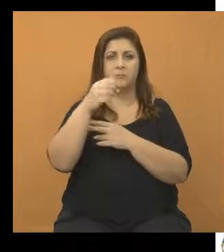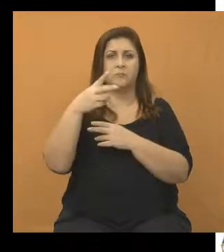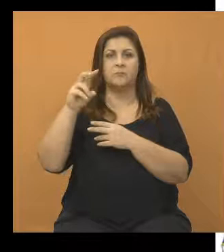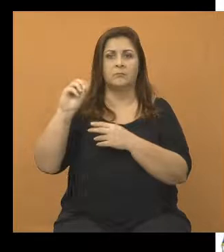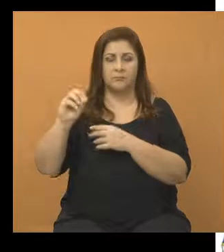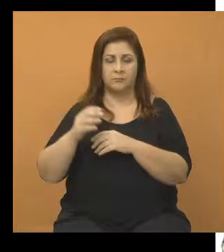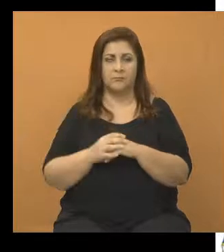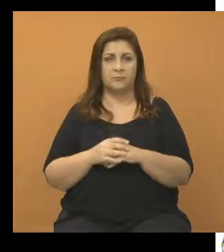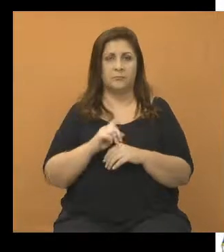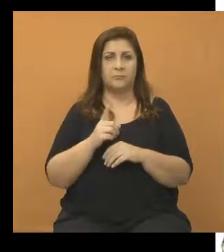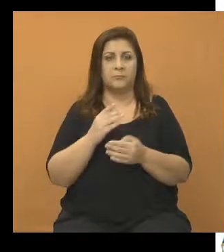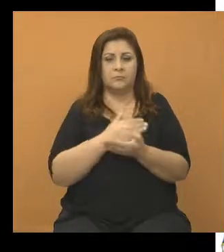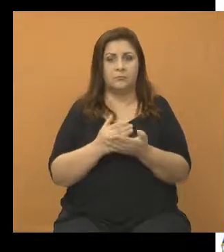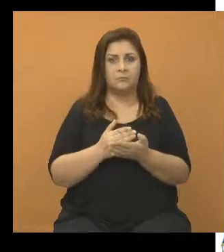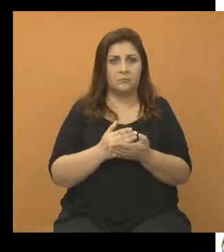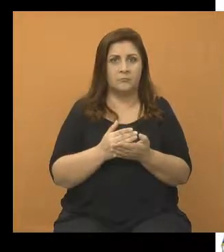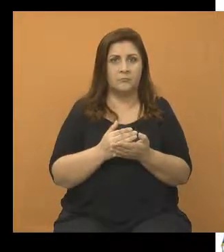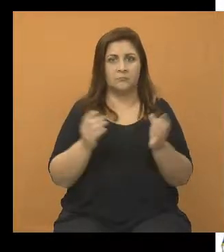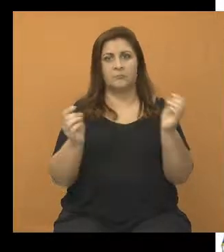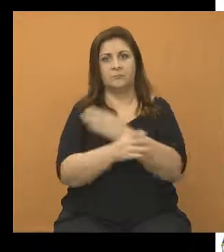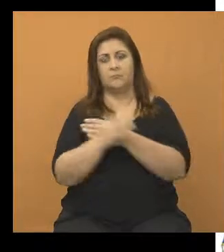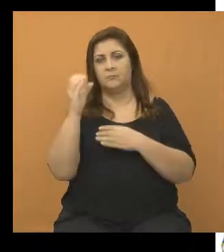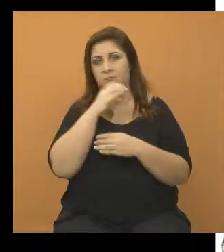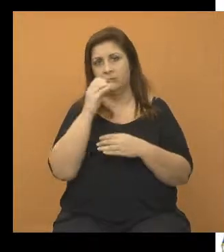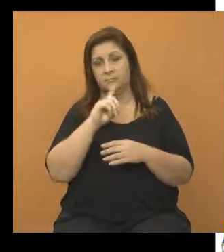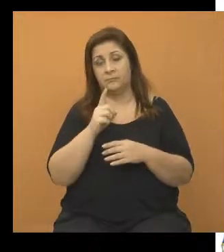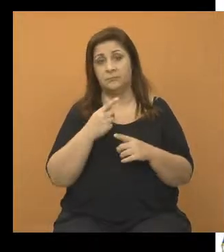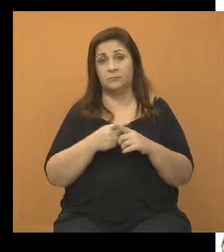Não começa e termina num único ano.